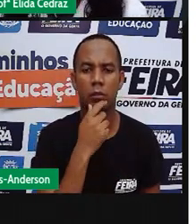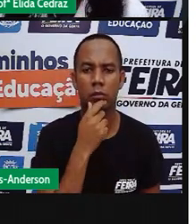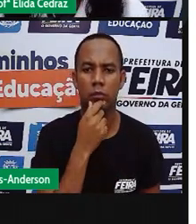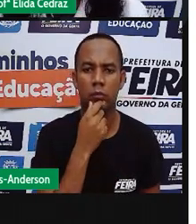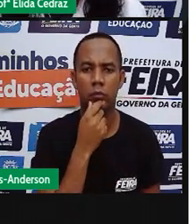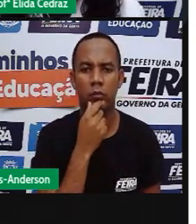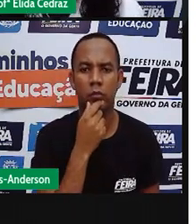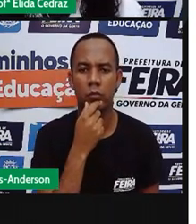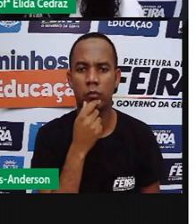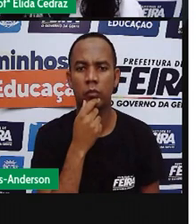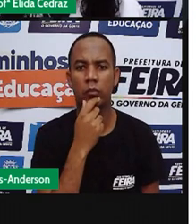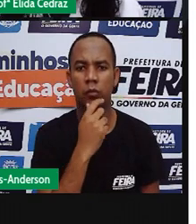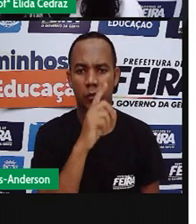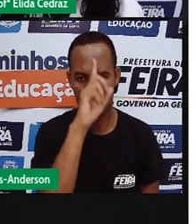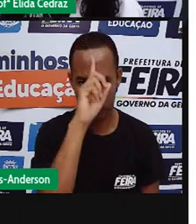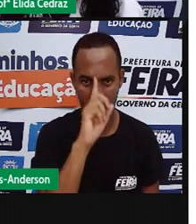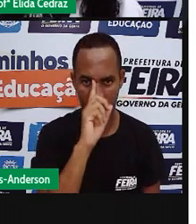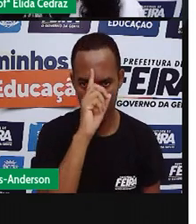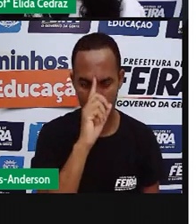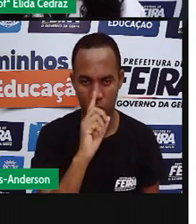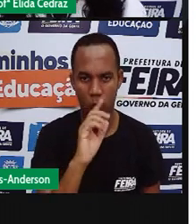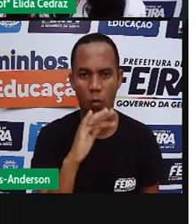5. E o azul?